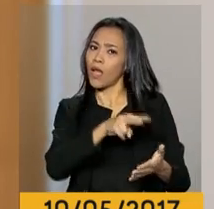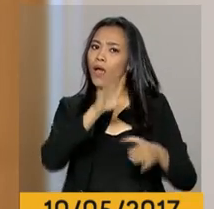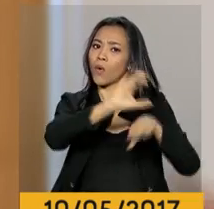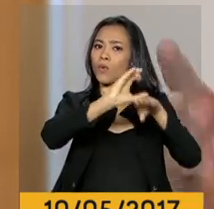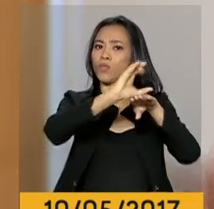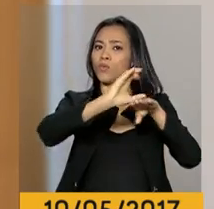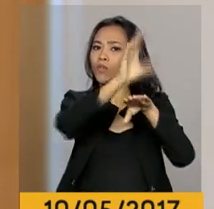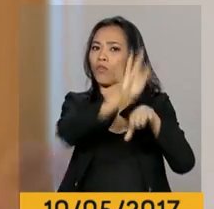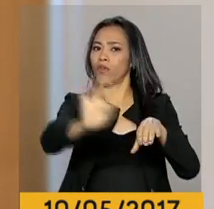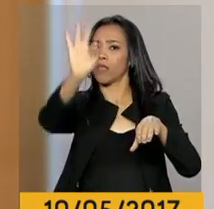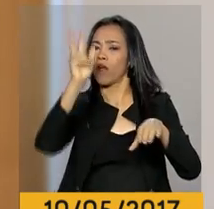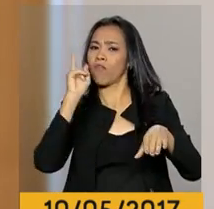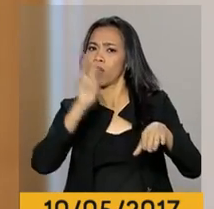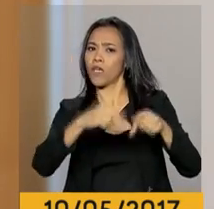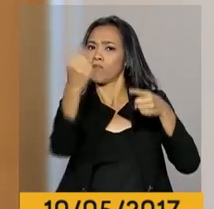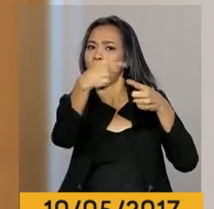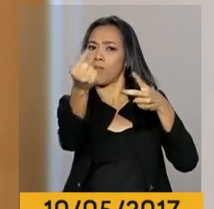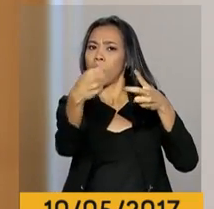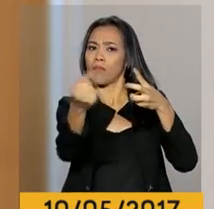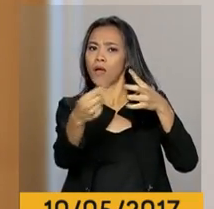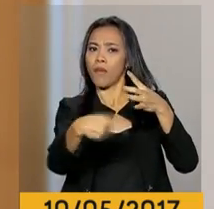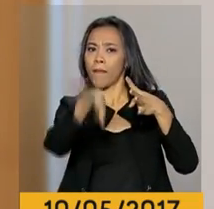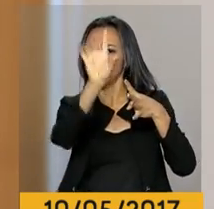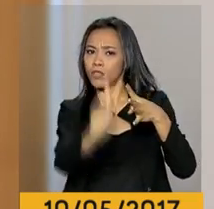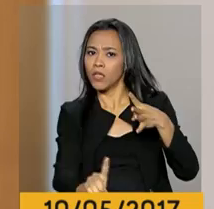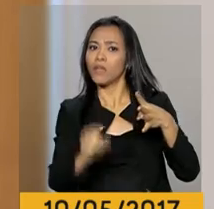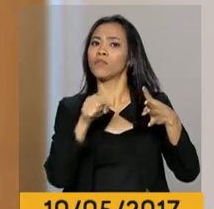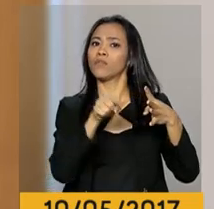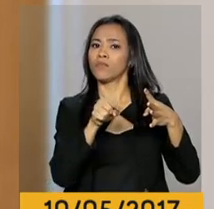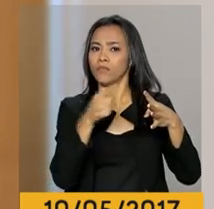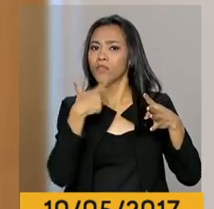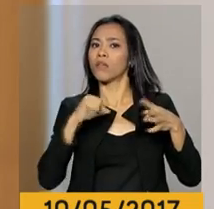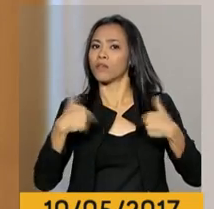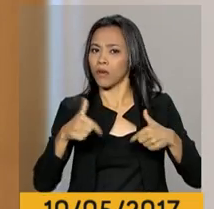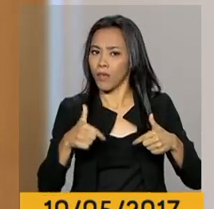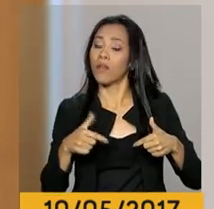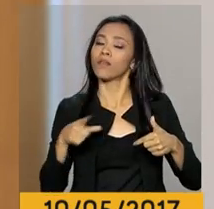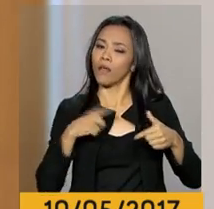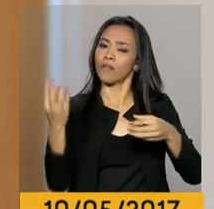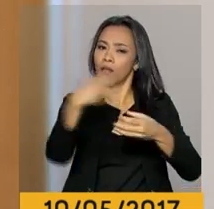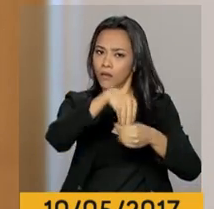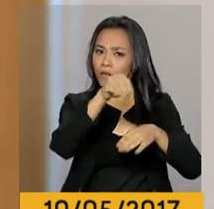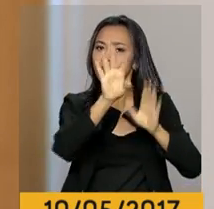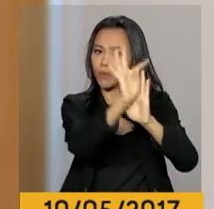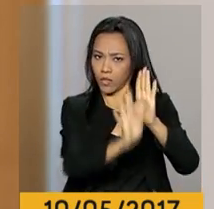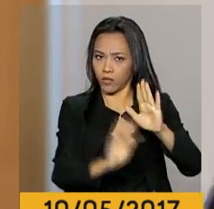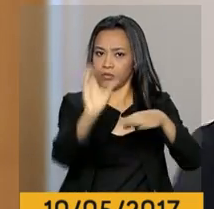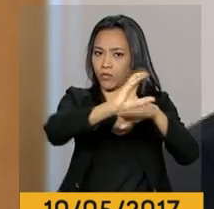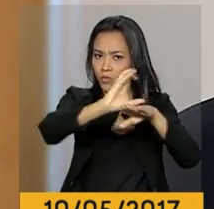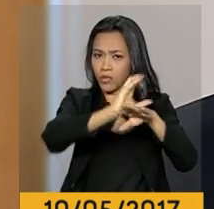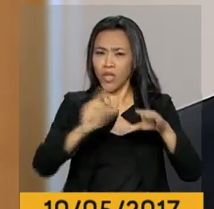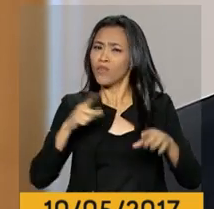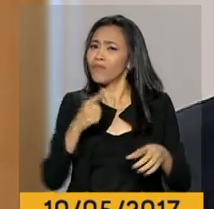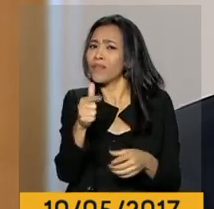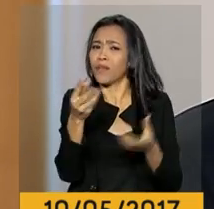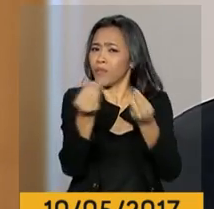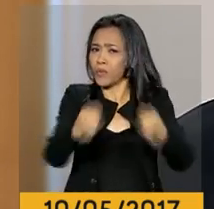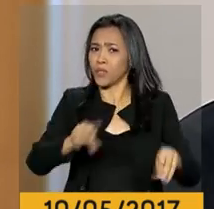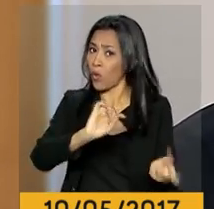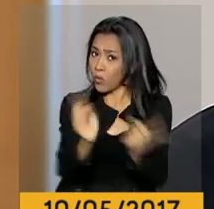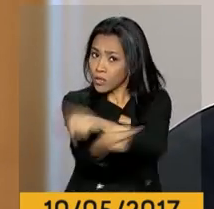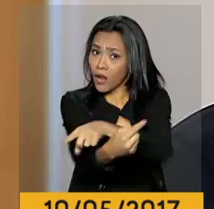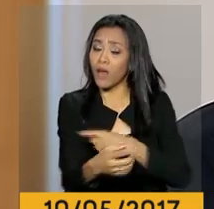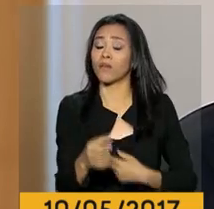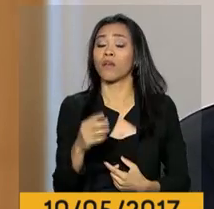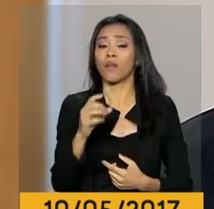verificar os direitos elencados dos trabalhadores no texto eh constitucional não há prejuízo nenhum pelo contrário o que pode haver é